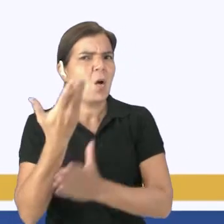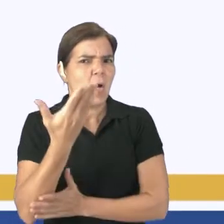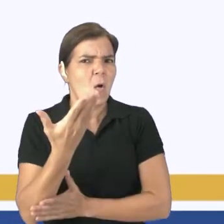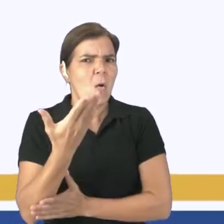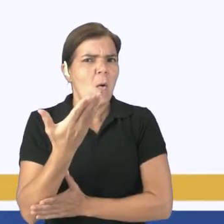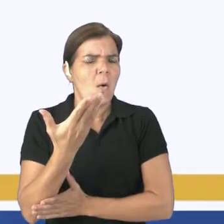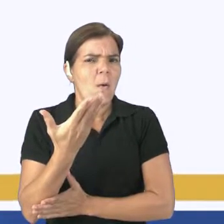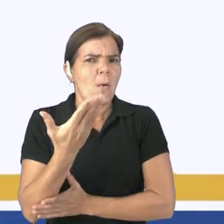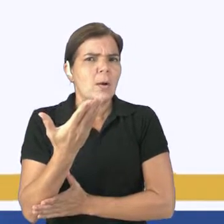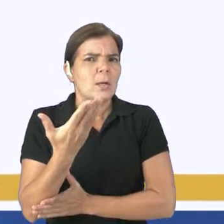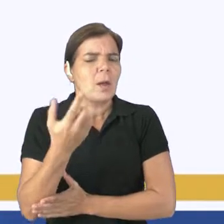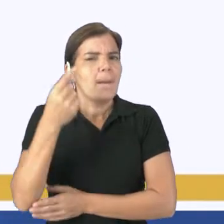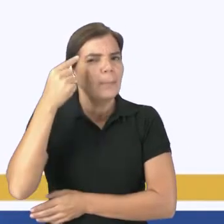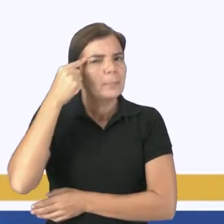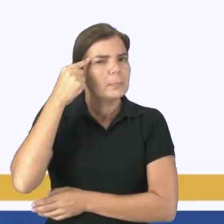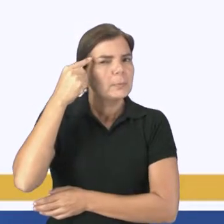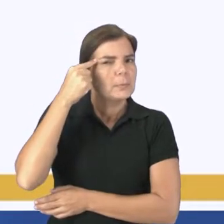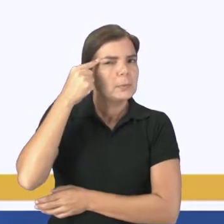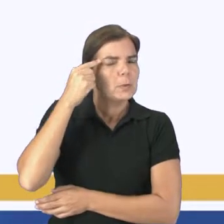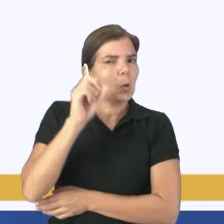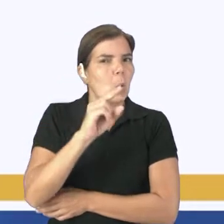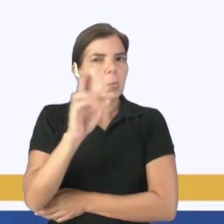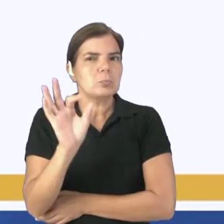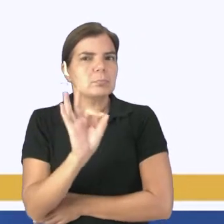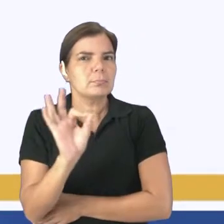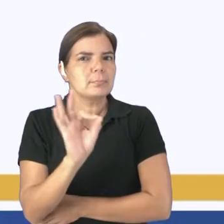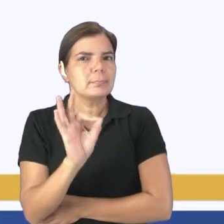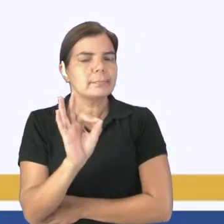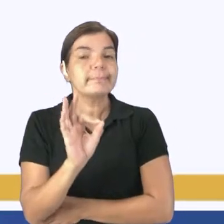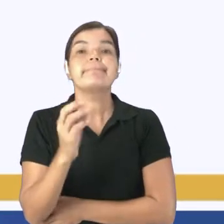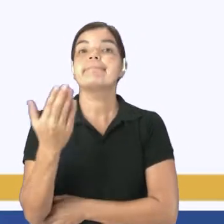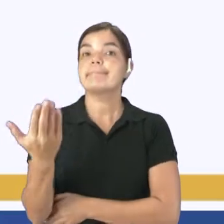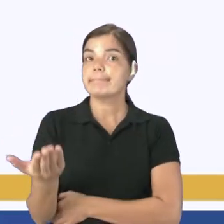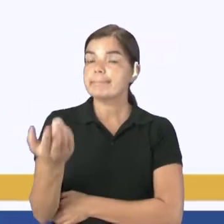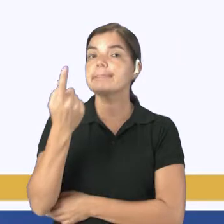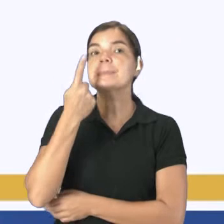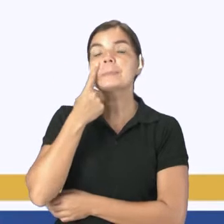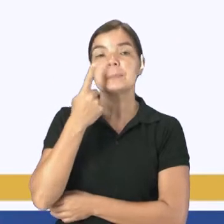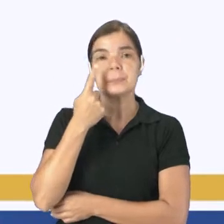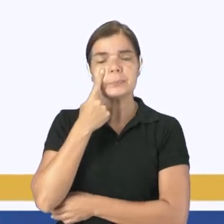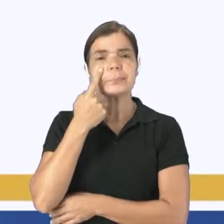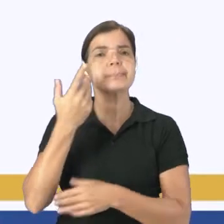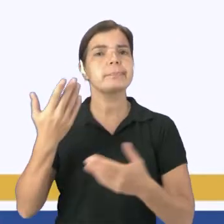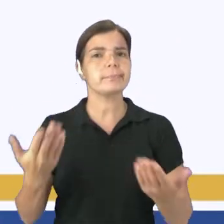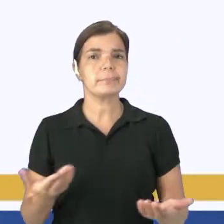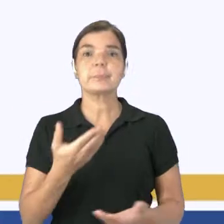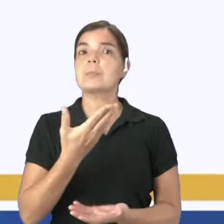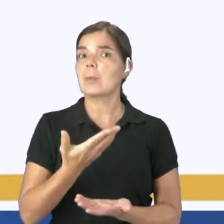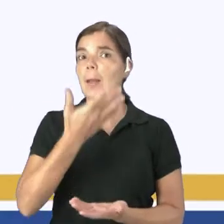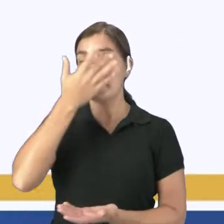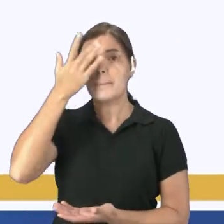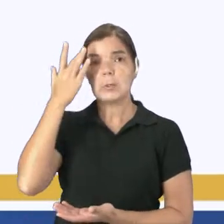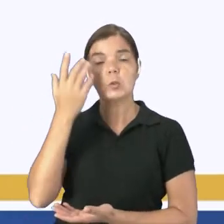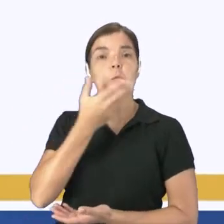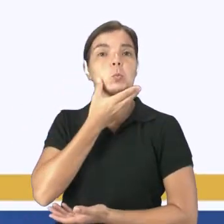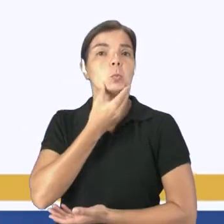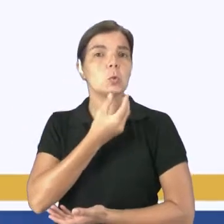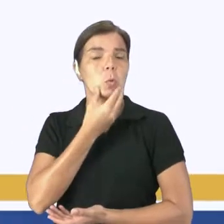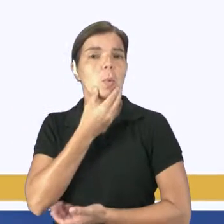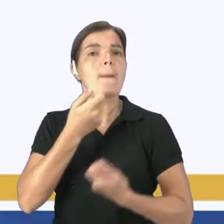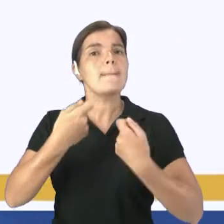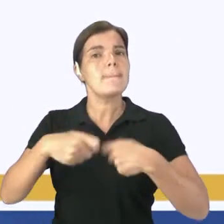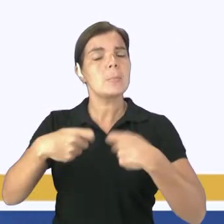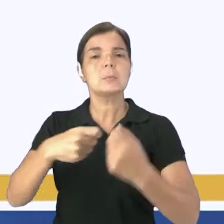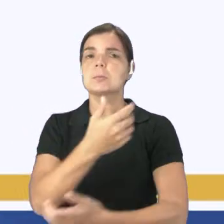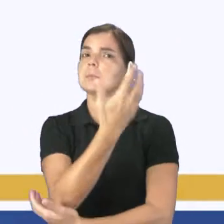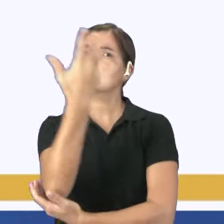pensada ou não? E aí a gente vai ver que, de certa forma, o homem vai depender totalmente do ambiente para a